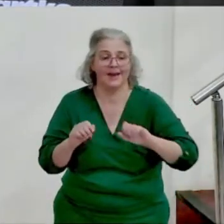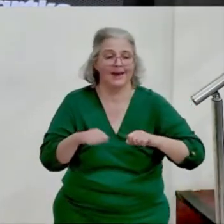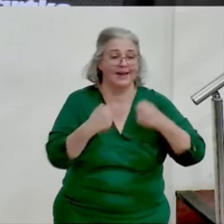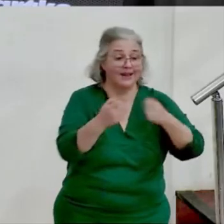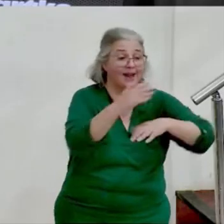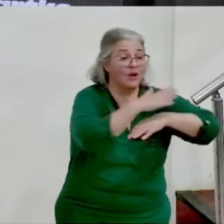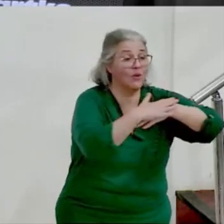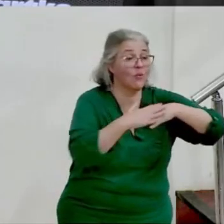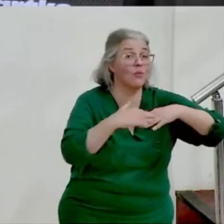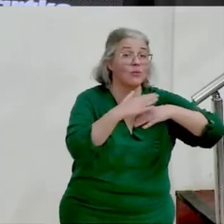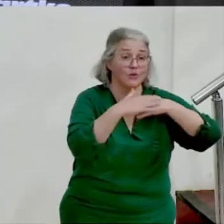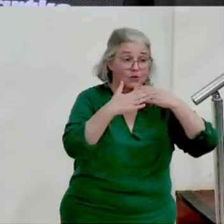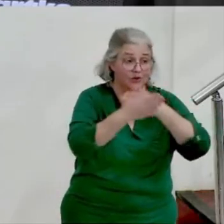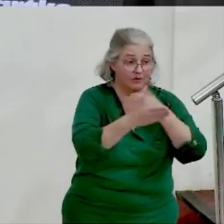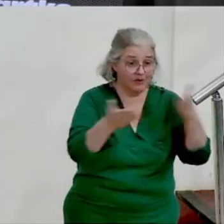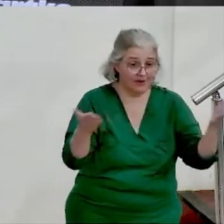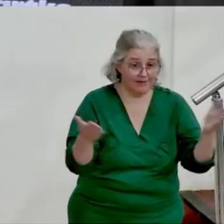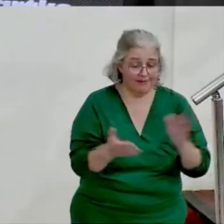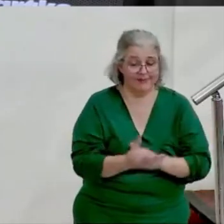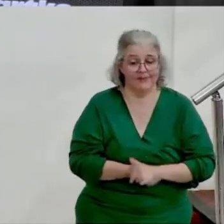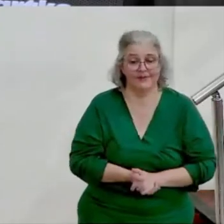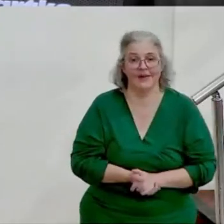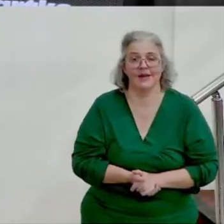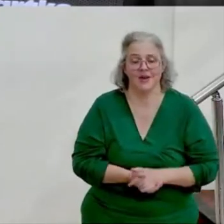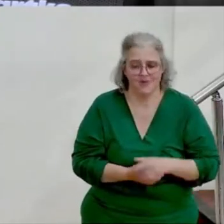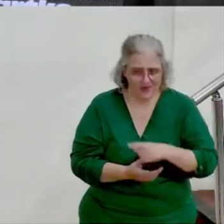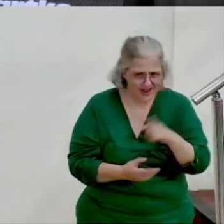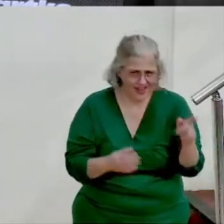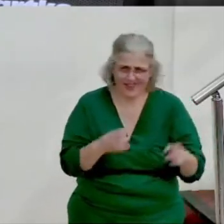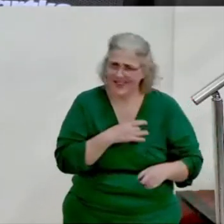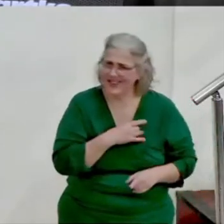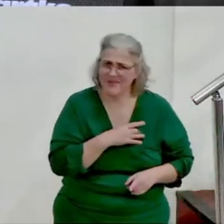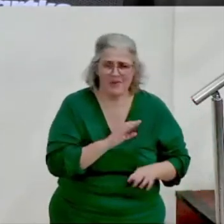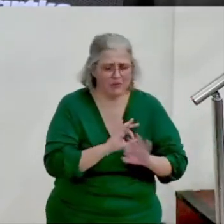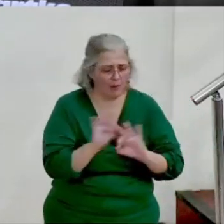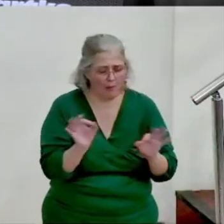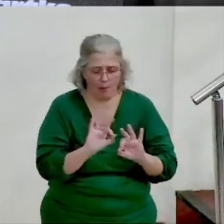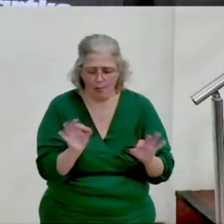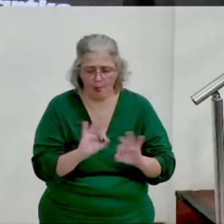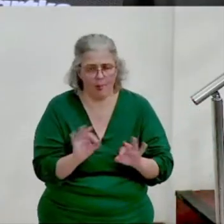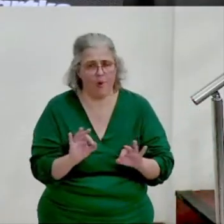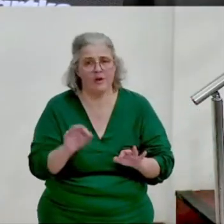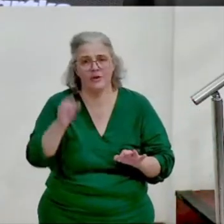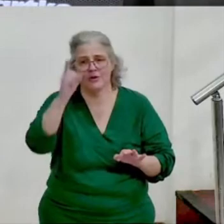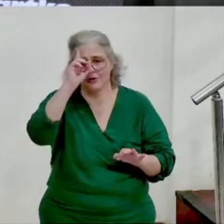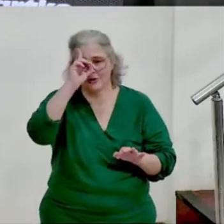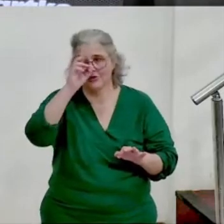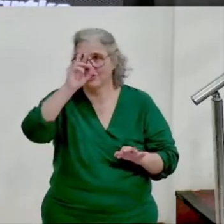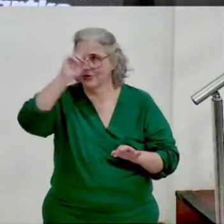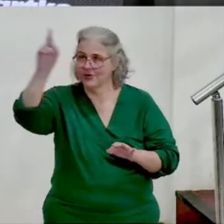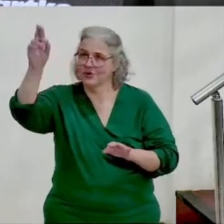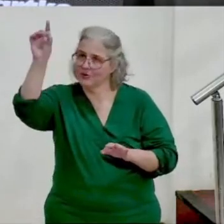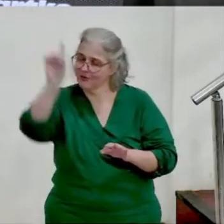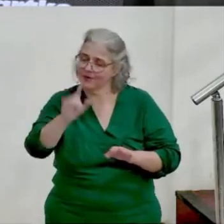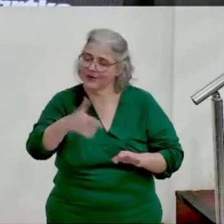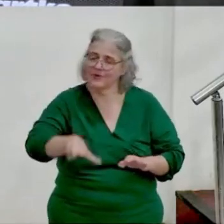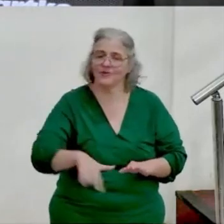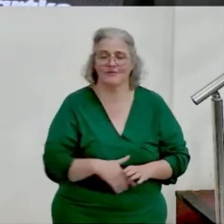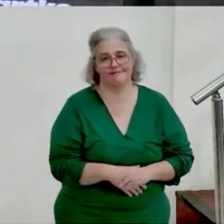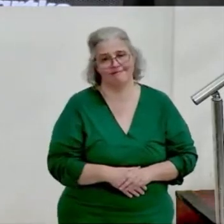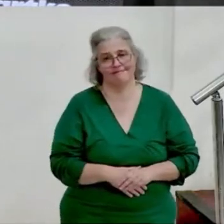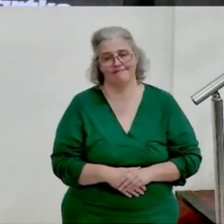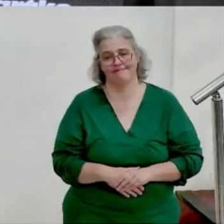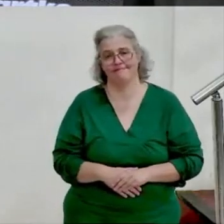Deus, para que ela não tema o dia do Senhor. Não tememos o dia do